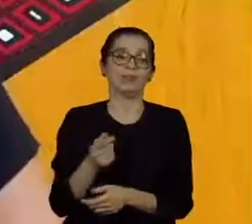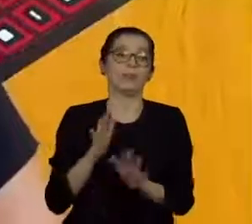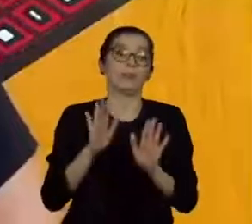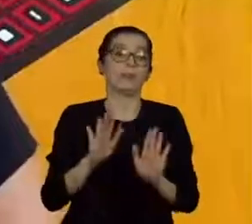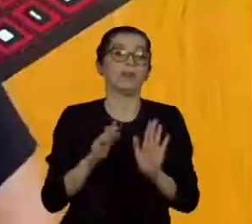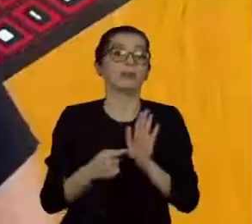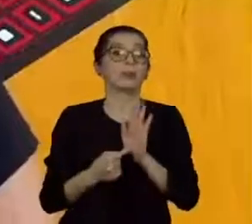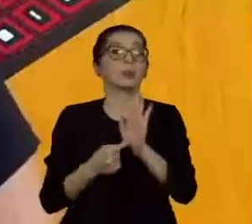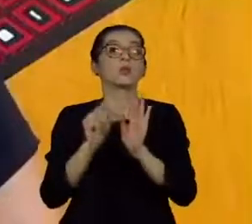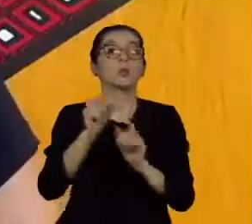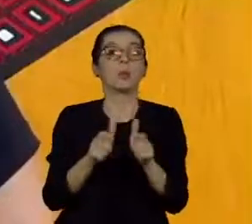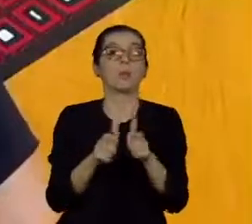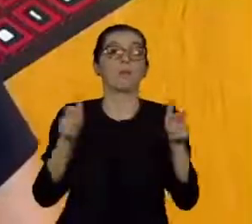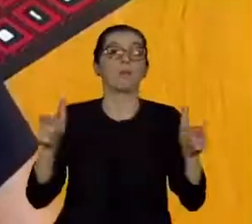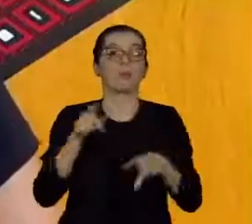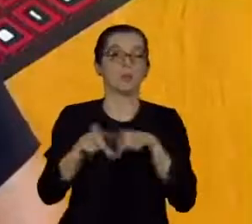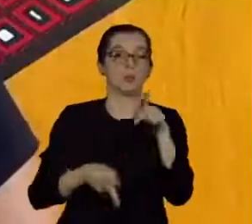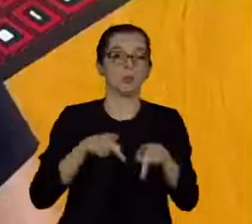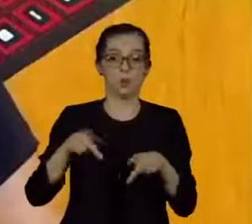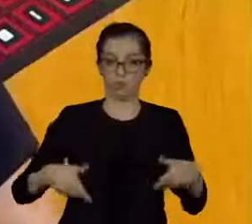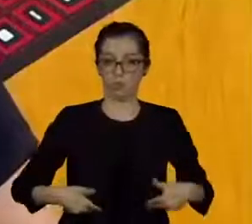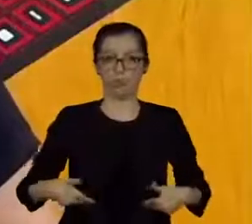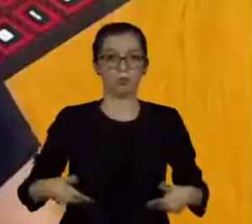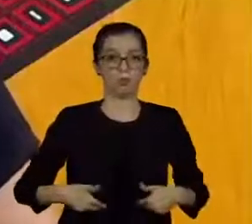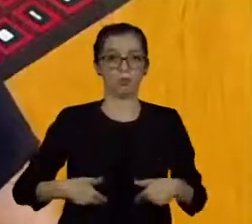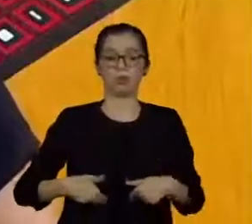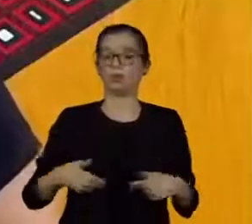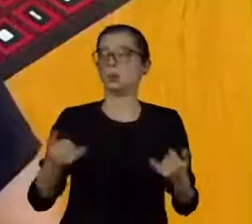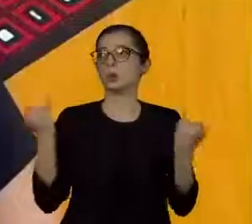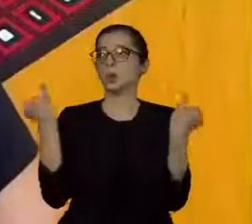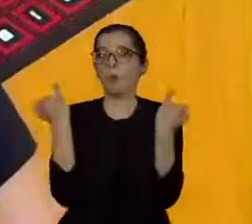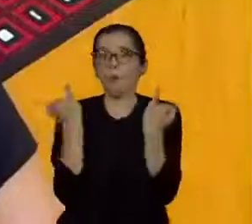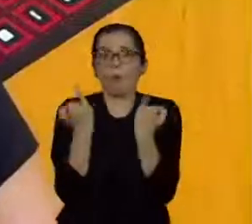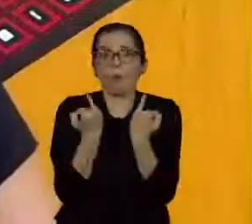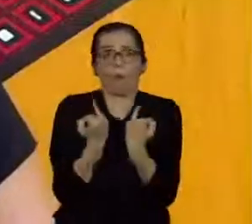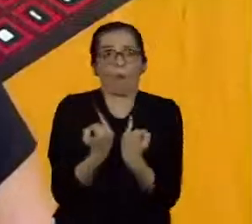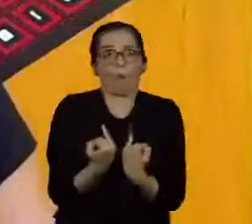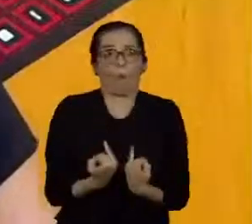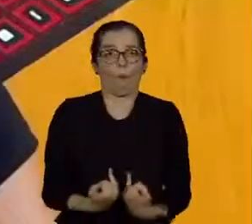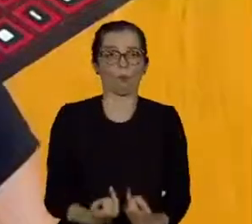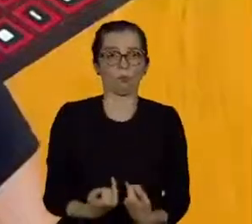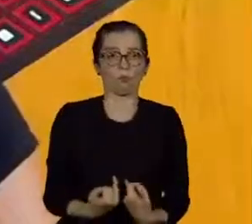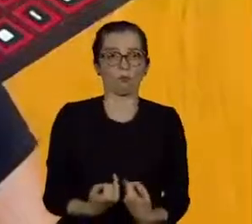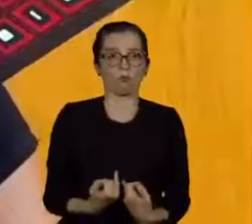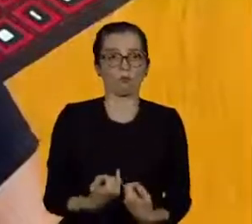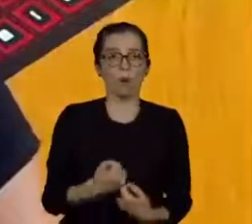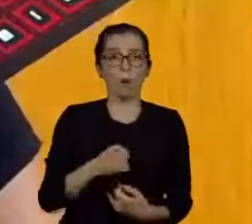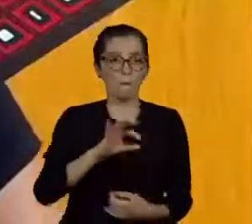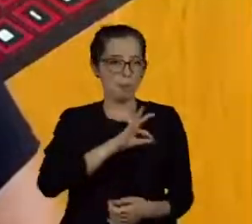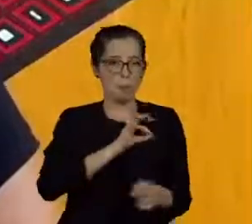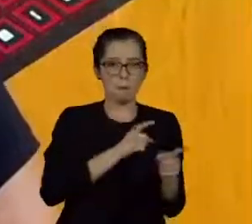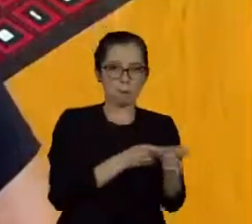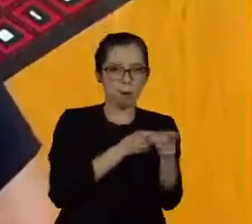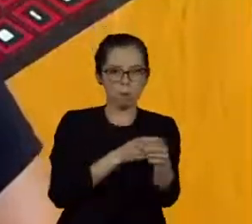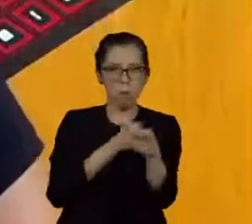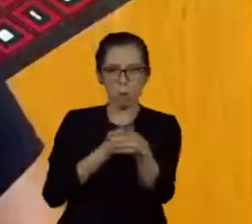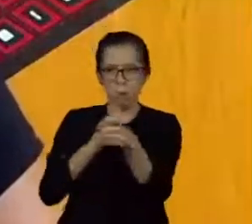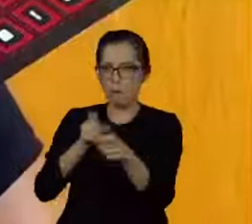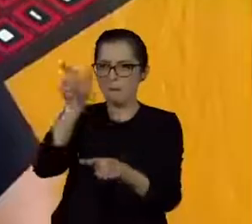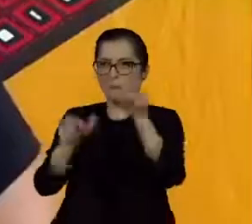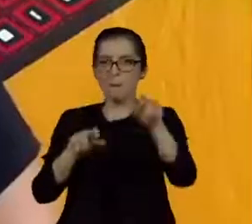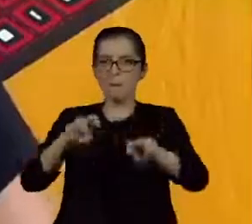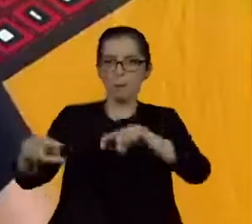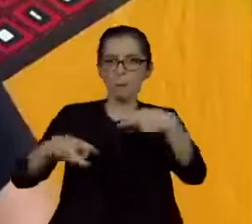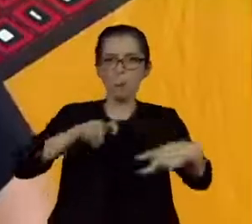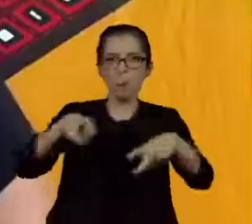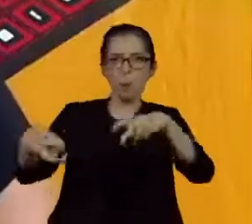insegurança alimentar. O Brasil é um dos países em que a polícia mais mata, é um dos países mais violentos do planeta. Esse é o tamanho